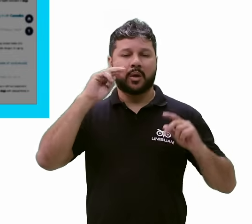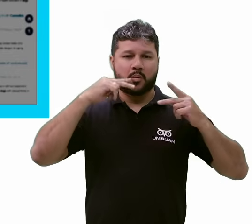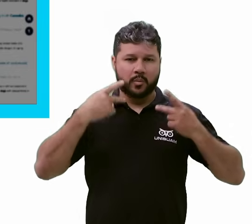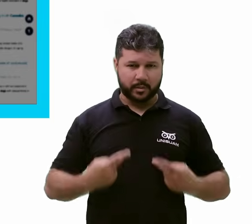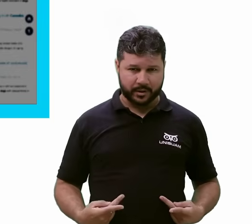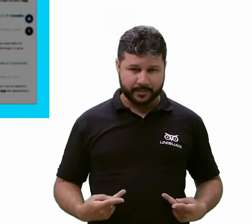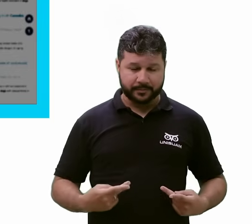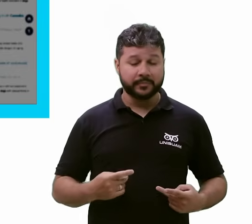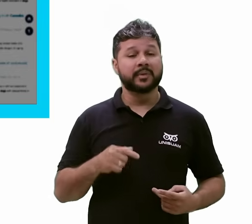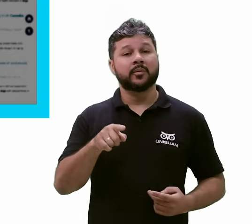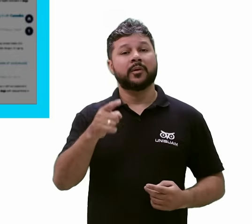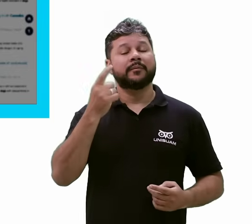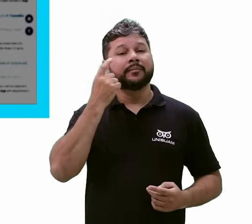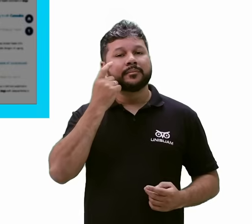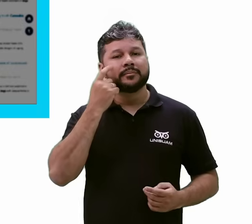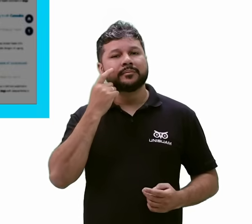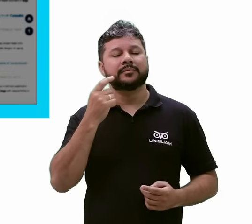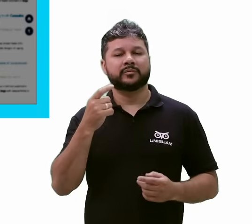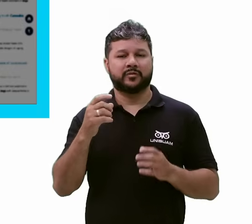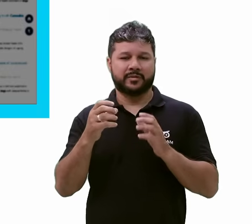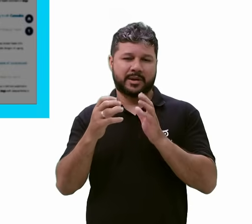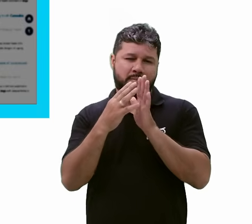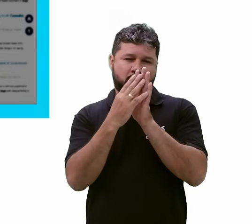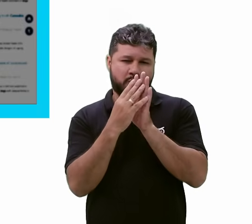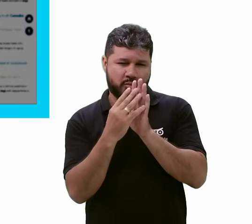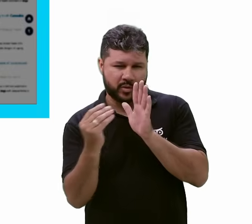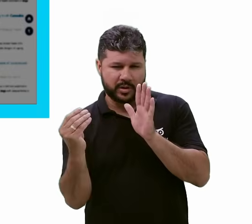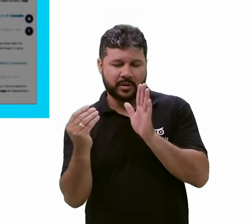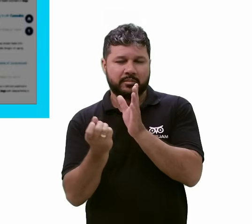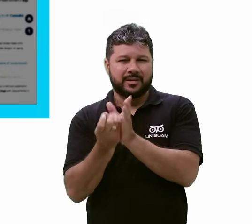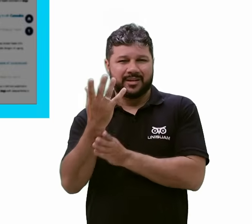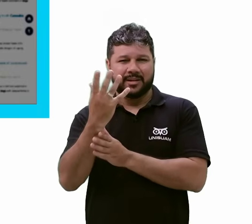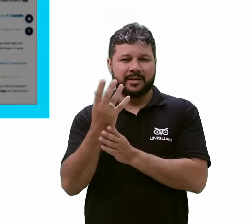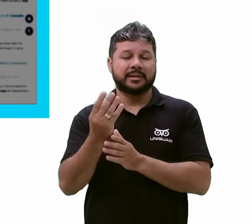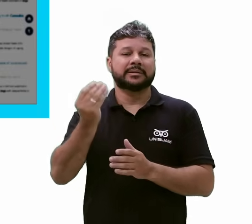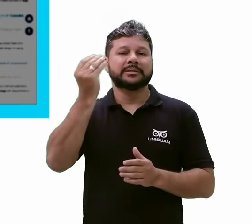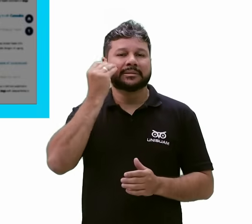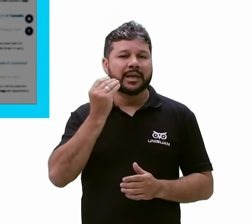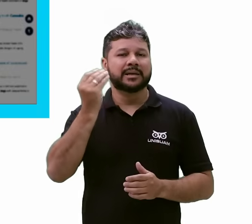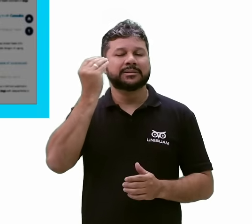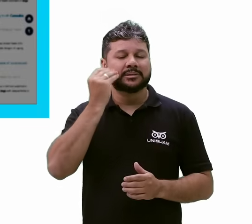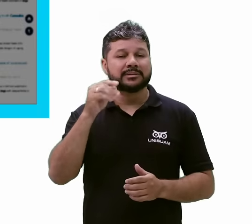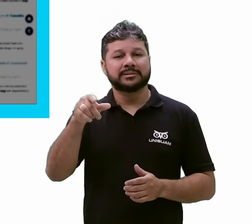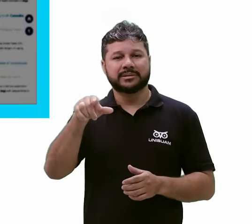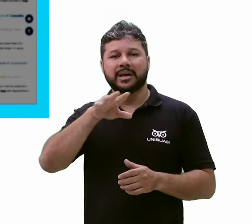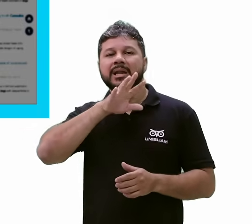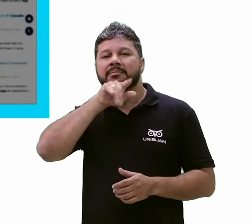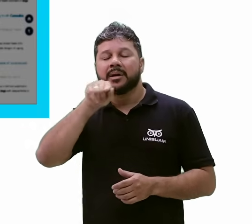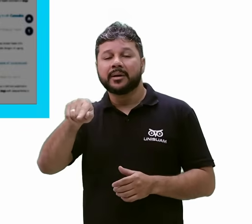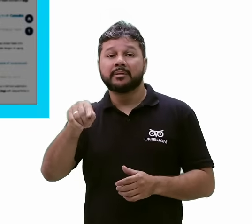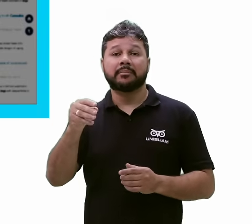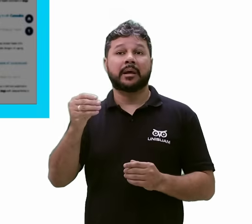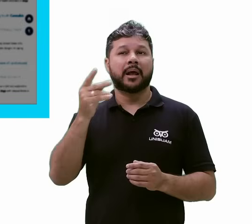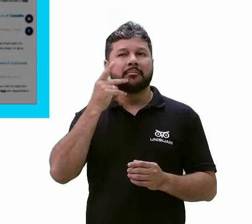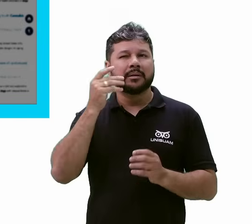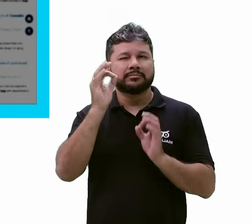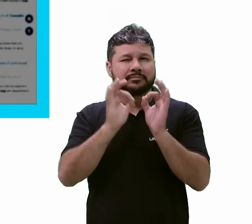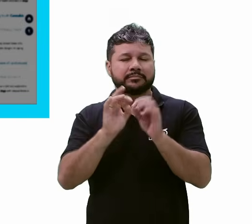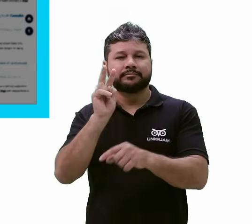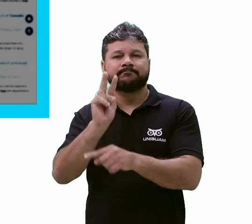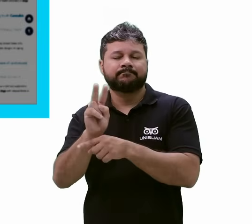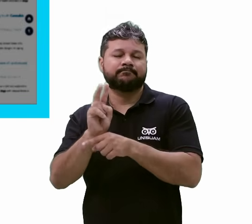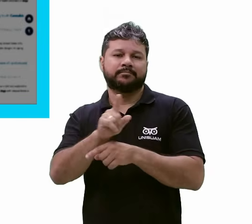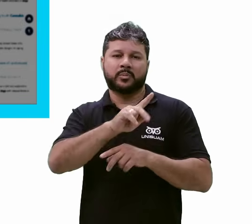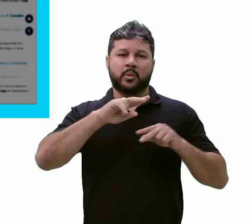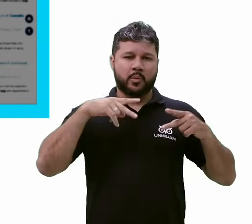humanos. Então, eles vão fazer modelos de teste nesses animais que mimetizam algo